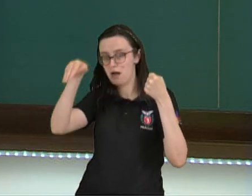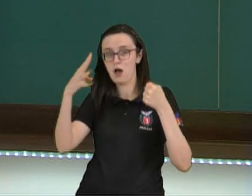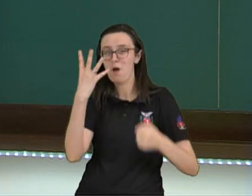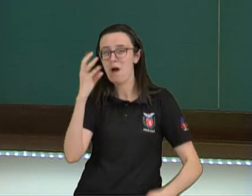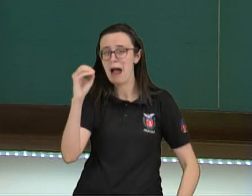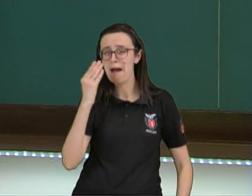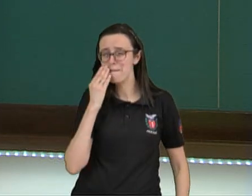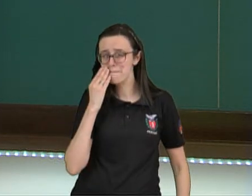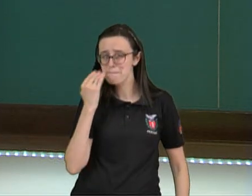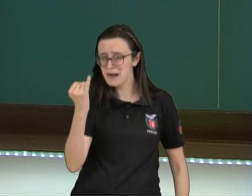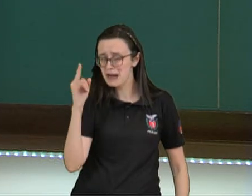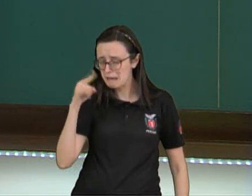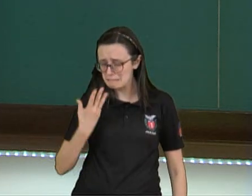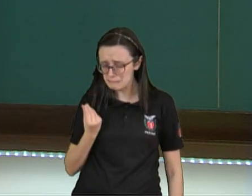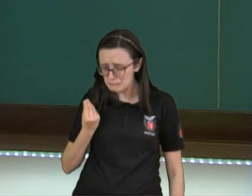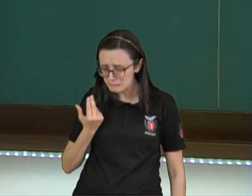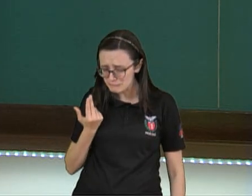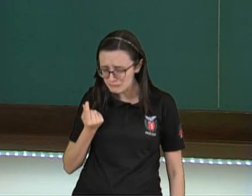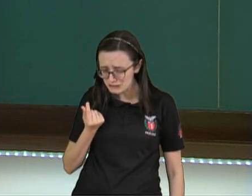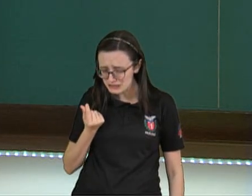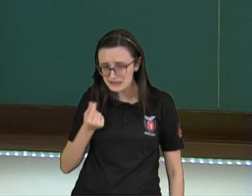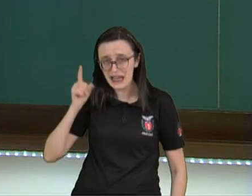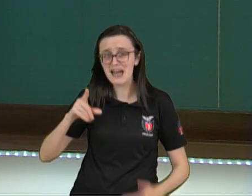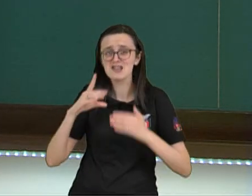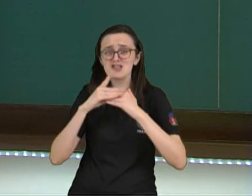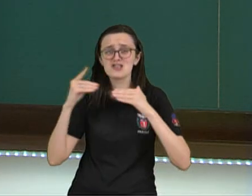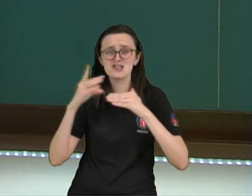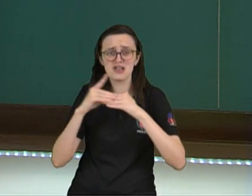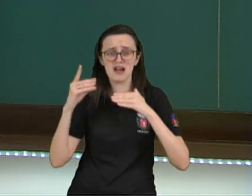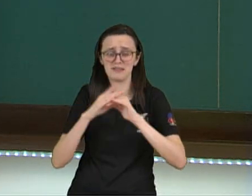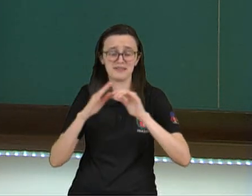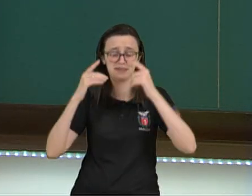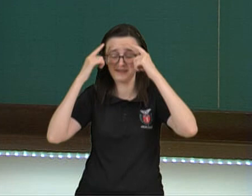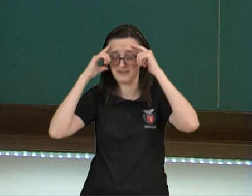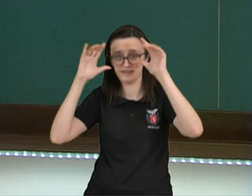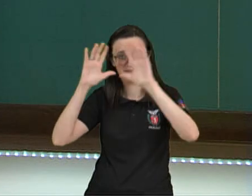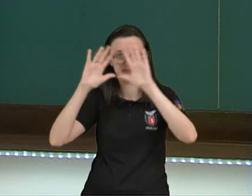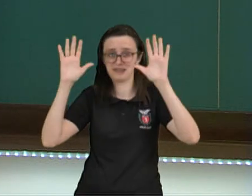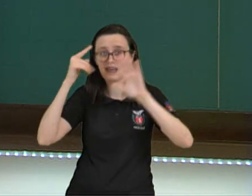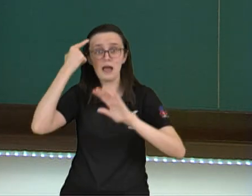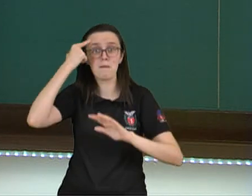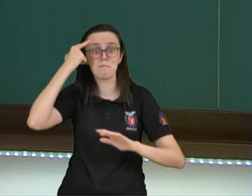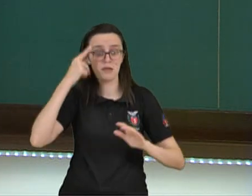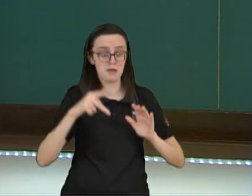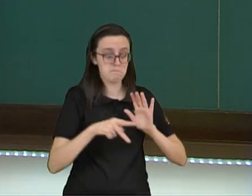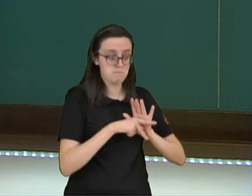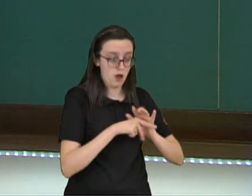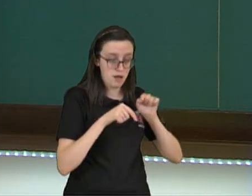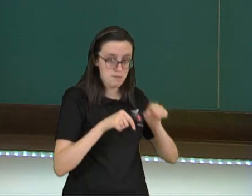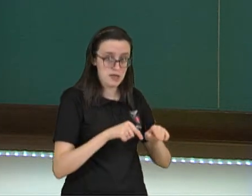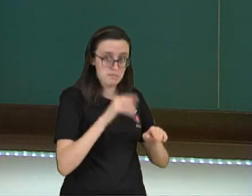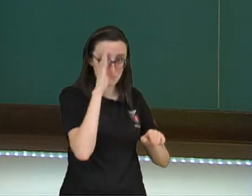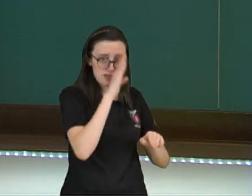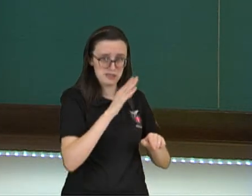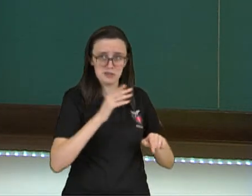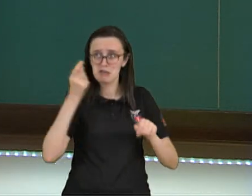É muito dinheiro, né, gente? E considerando que são dólares ainda, né? Não vamos nem pensar na moeda, só no número